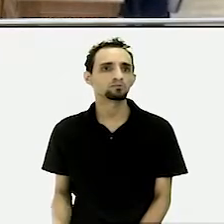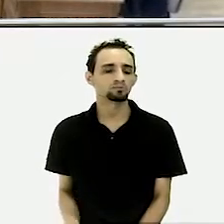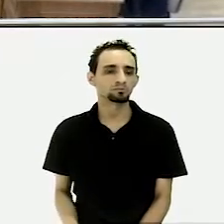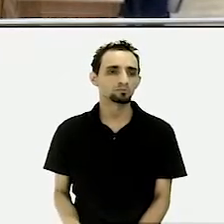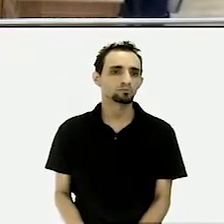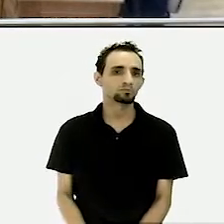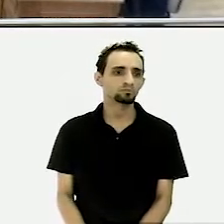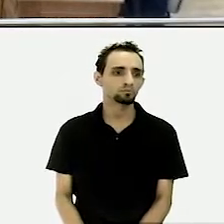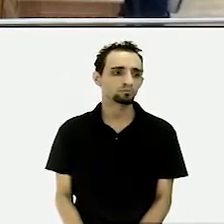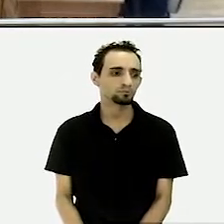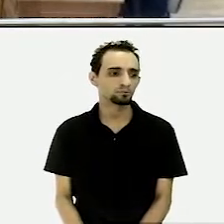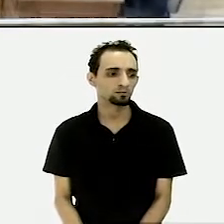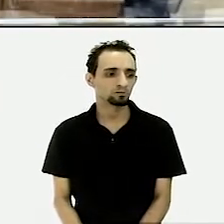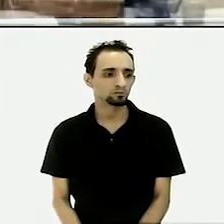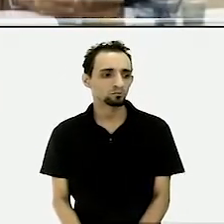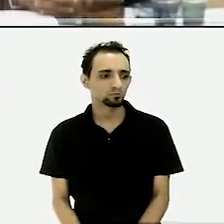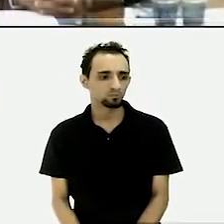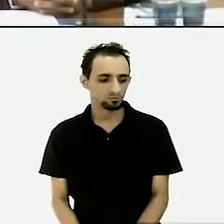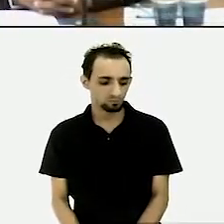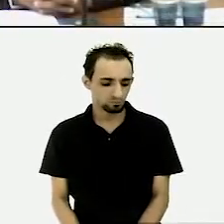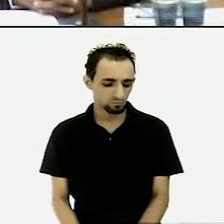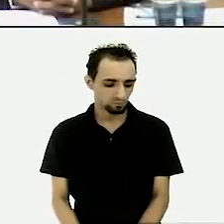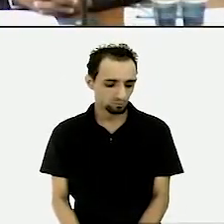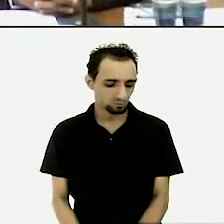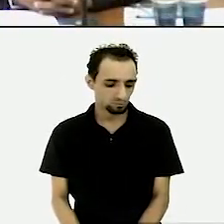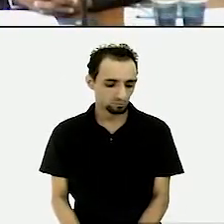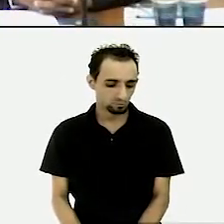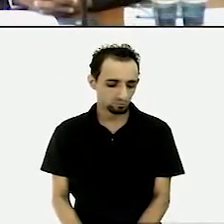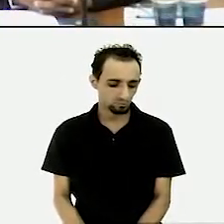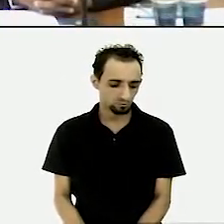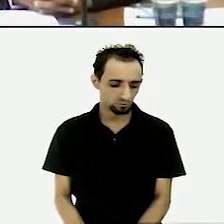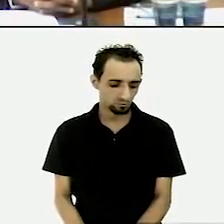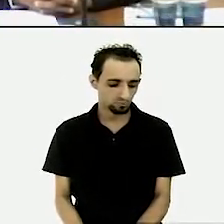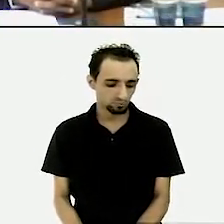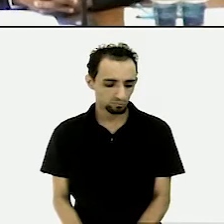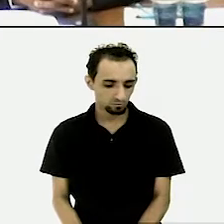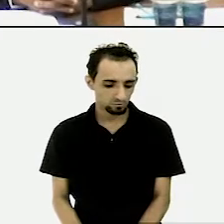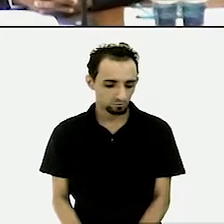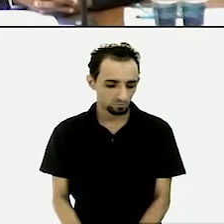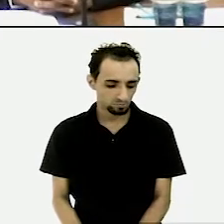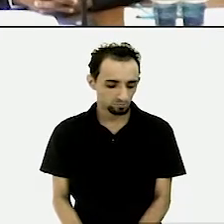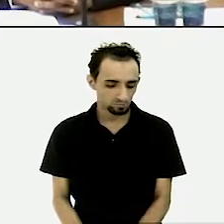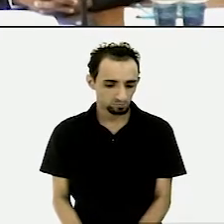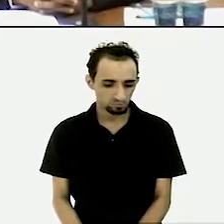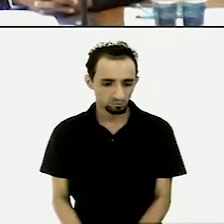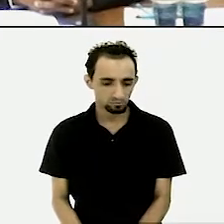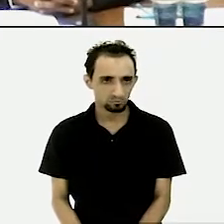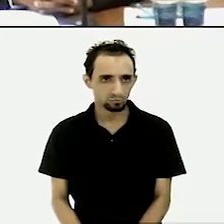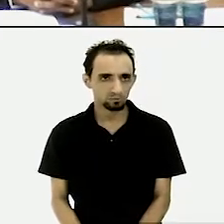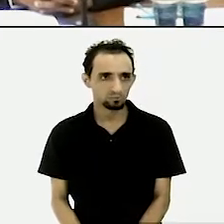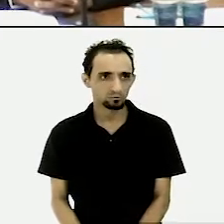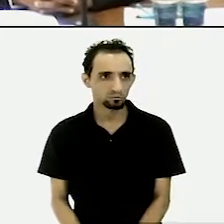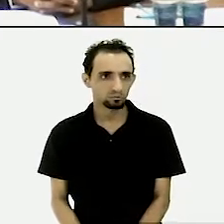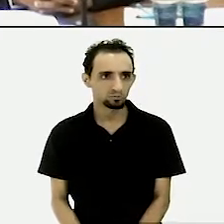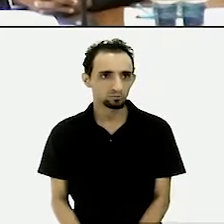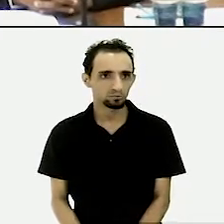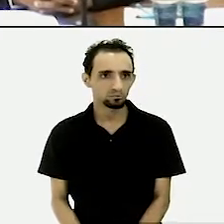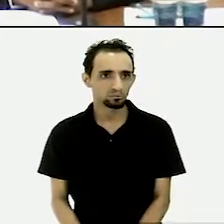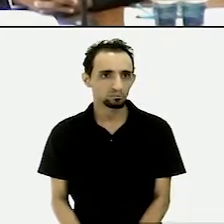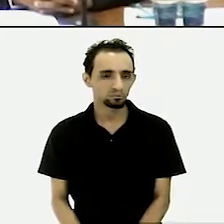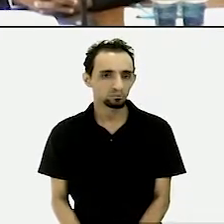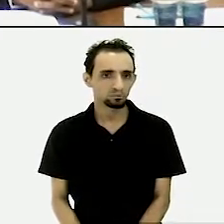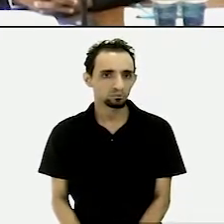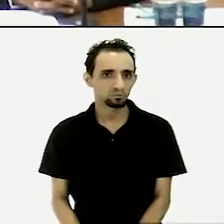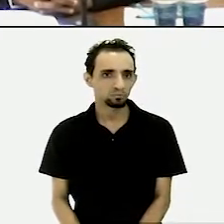Projeto do Decreto Legislativo sobre o 3 de 2021, de autoria do edil Marcos Roberto Dias. Dispõe sobre a concessão